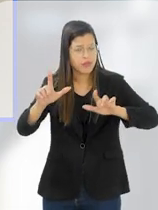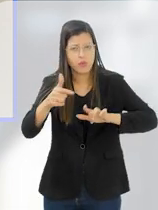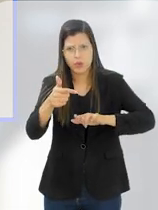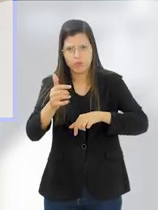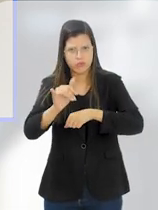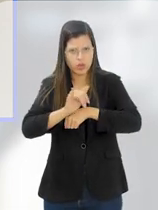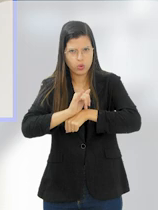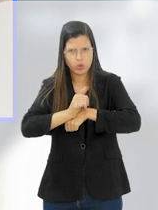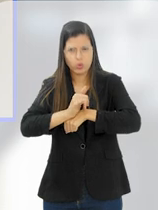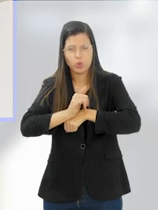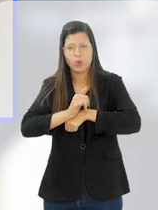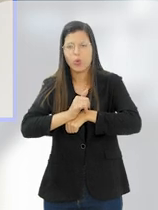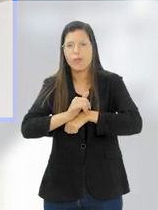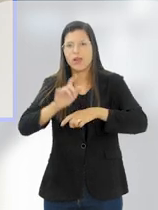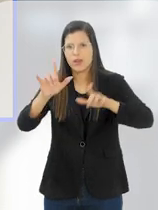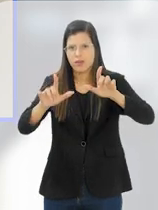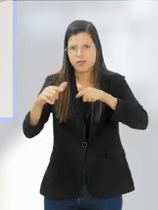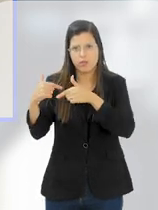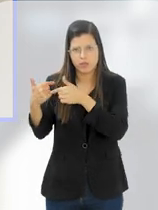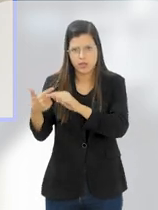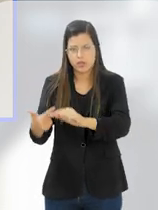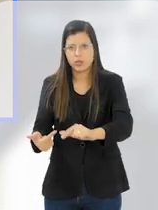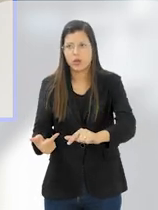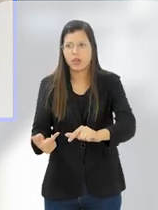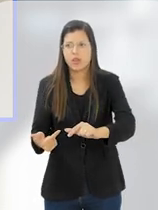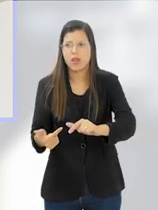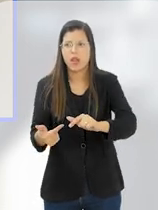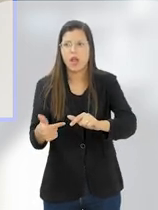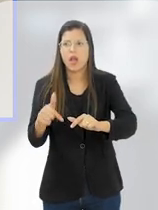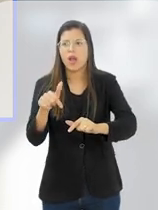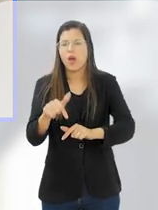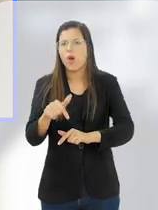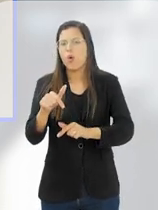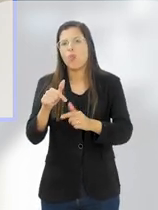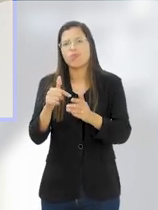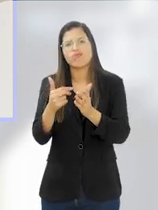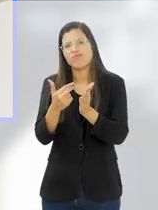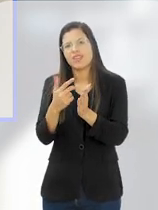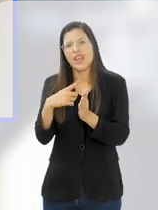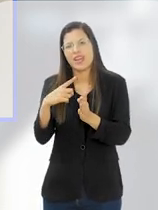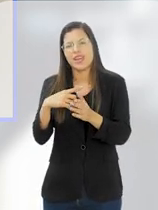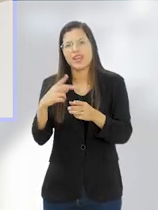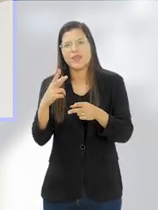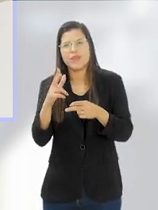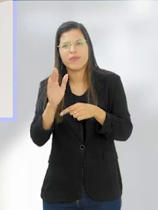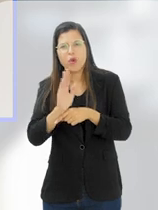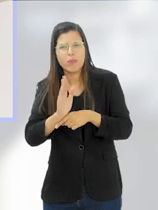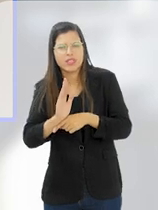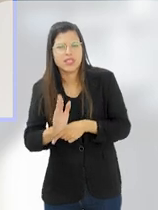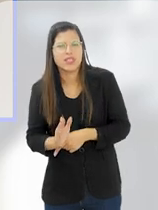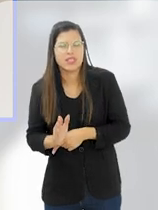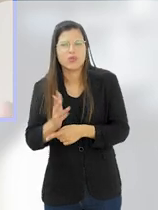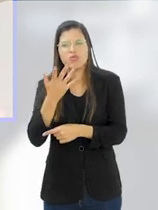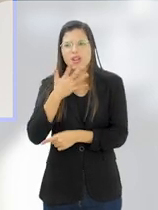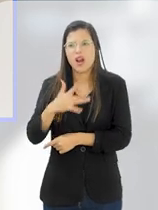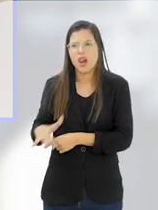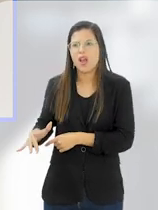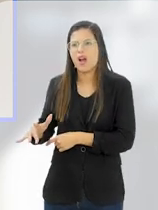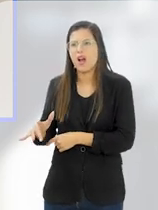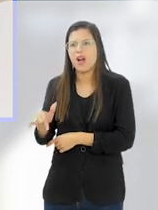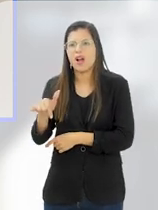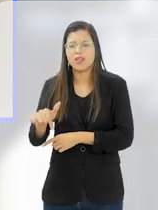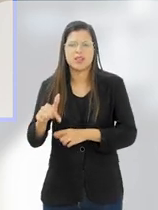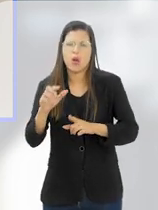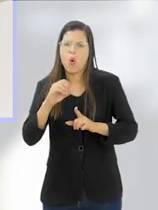televisão tradicional, e mesmo os streamings, né, o desenho animado, uma sériezinha na Netflix ou de